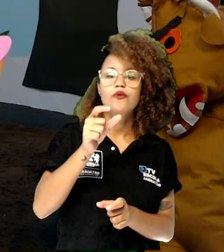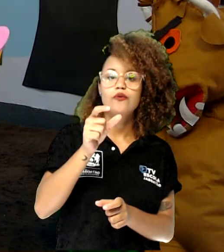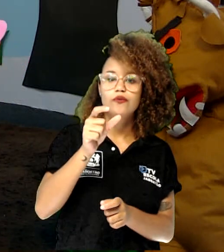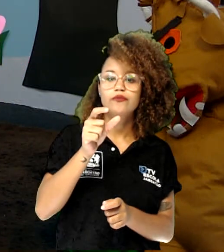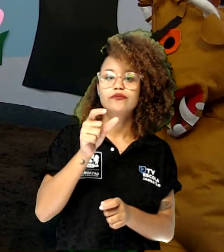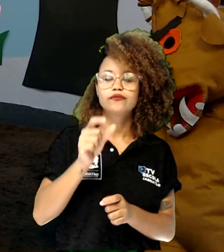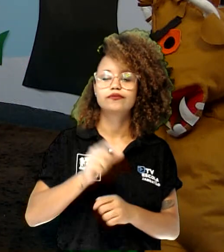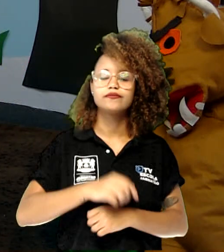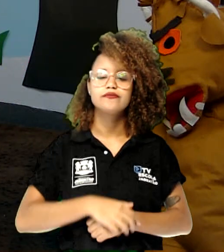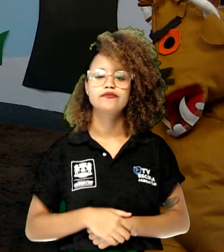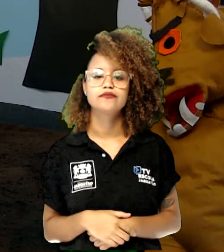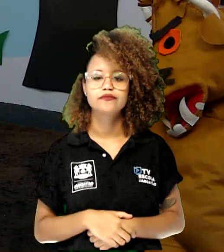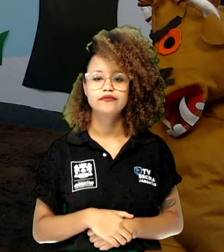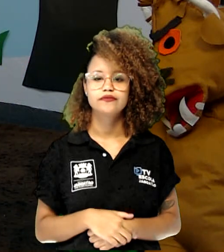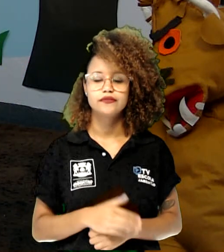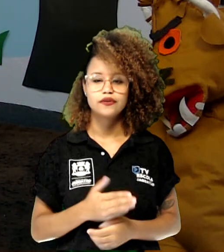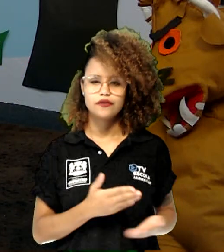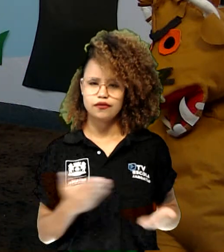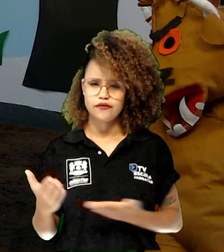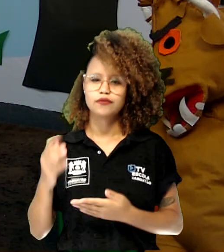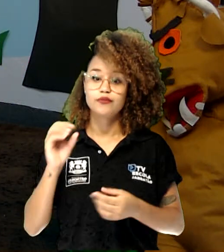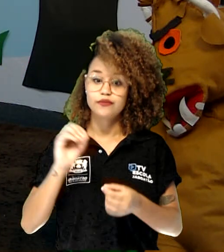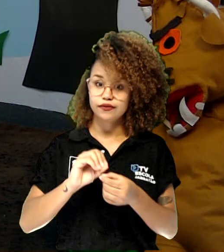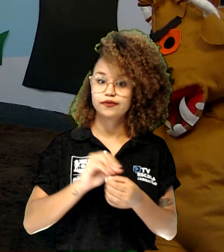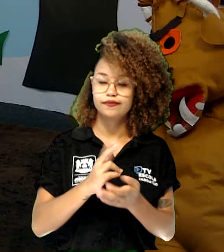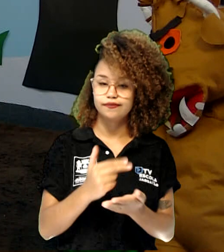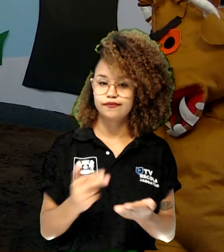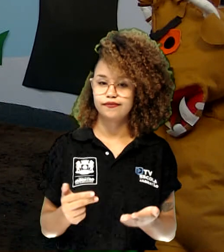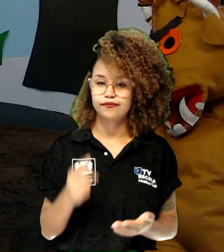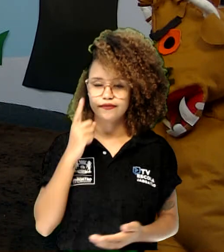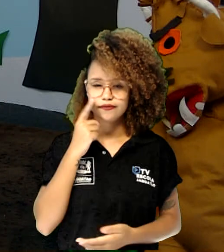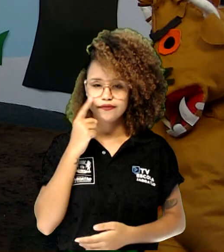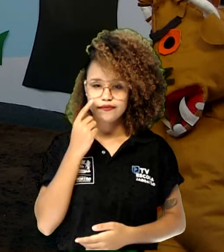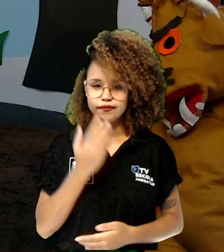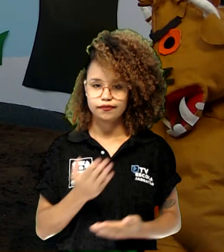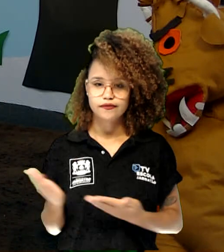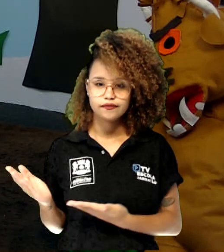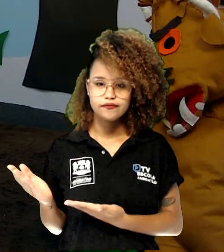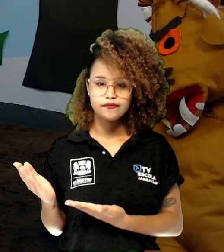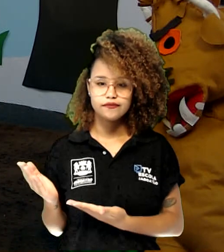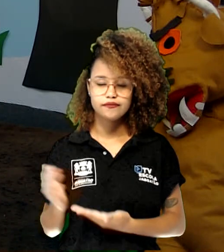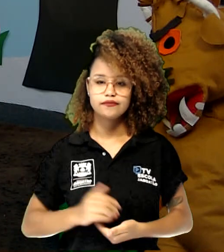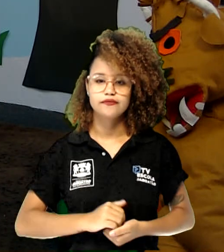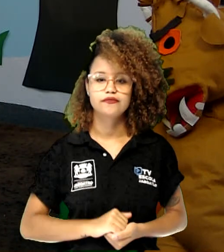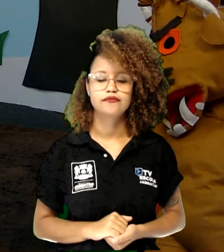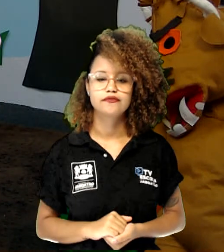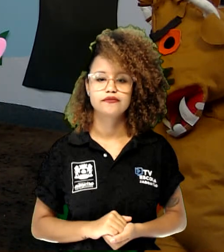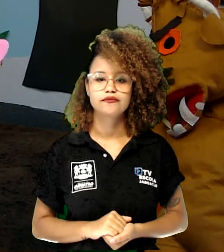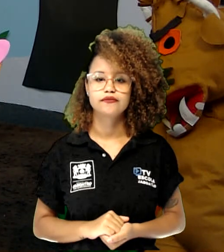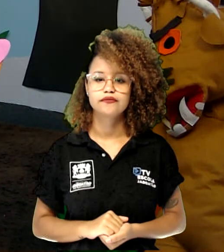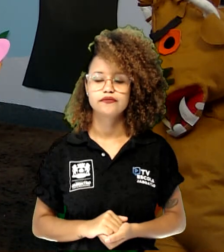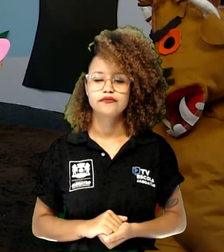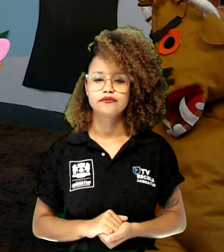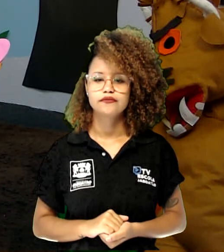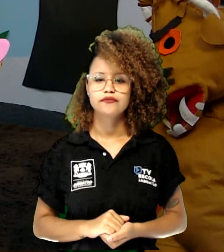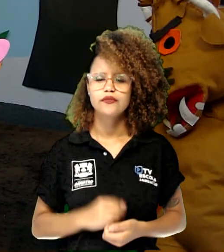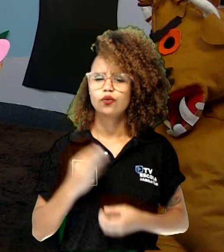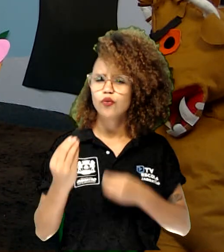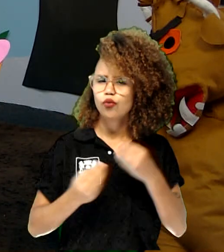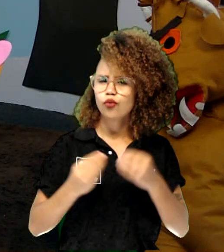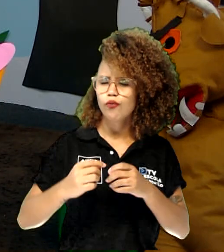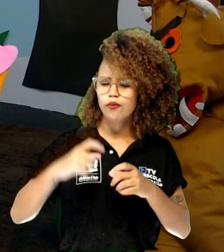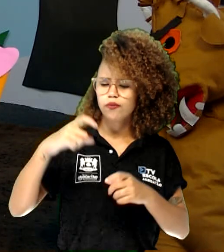um cone. Vamos fazer o desenho do cone? Olha! E como seria essa bola de